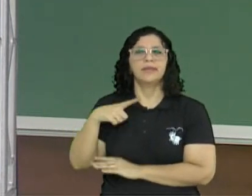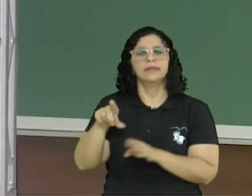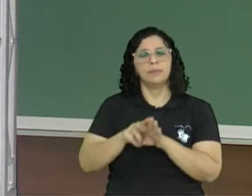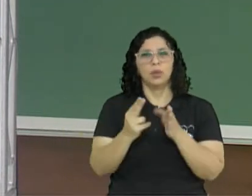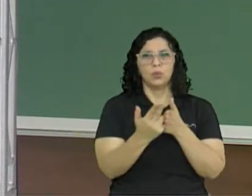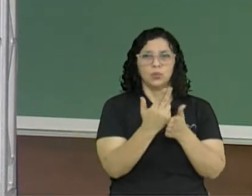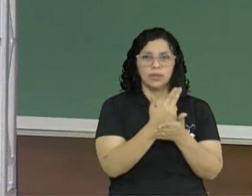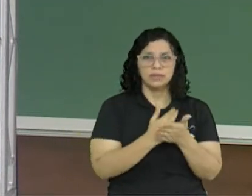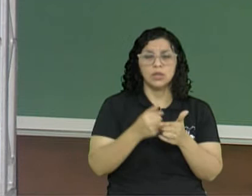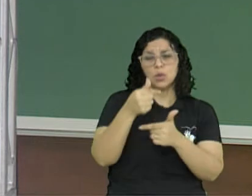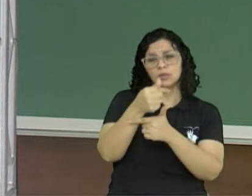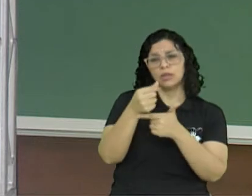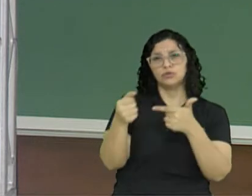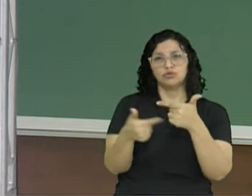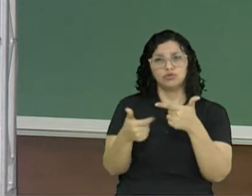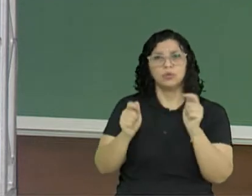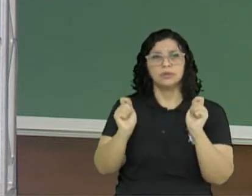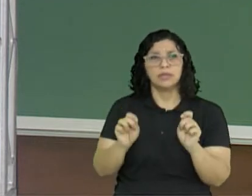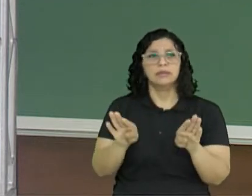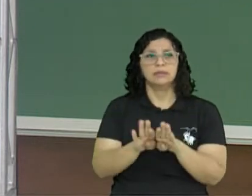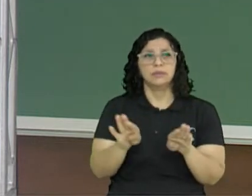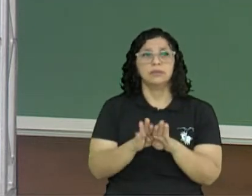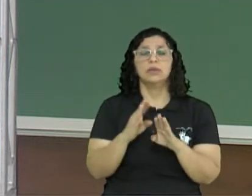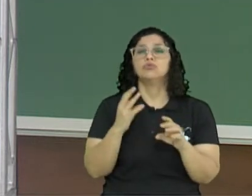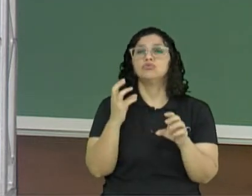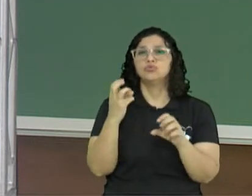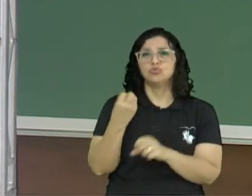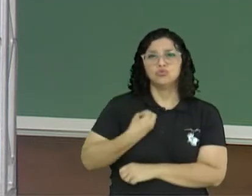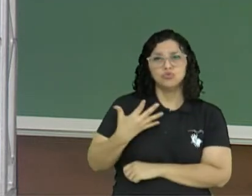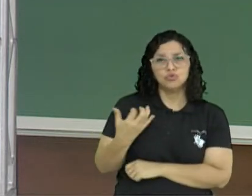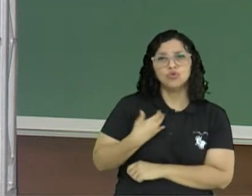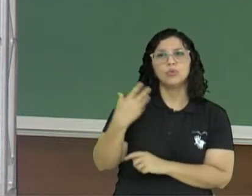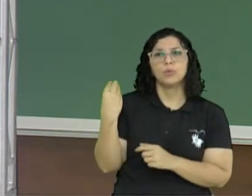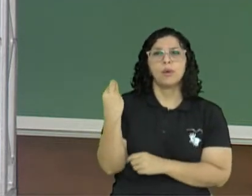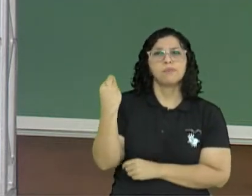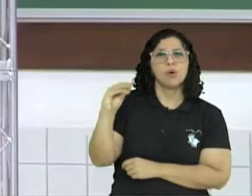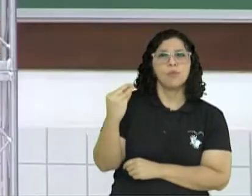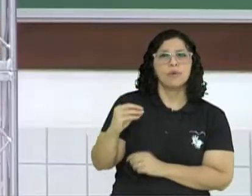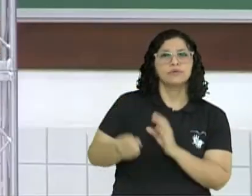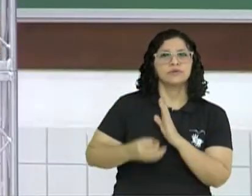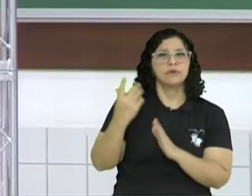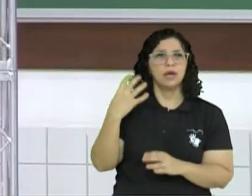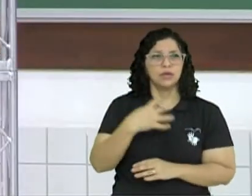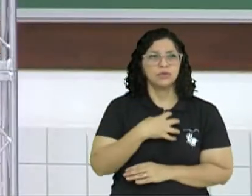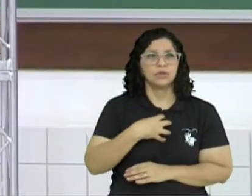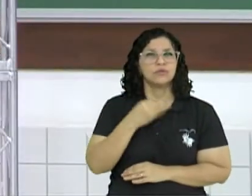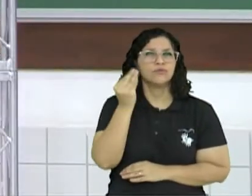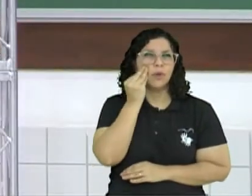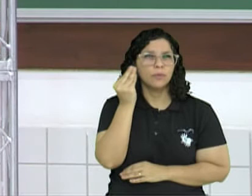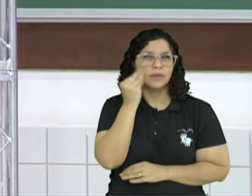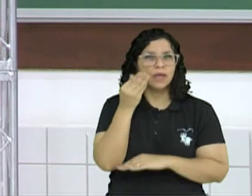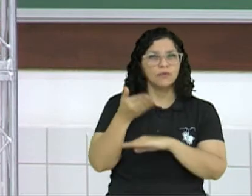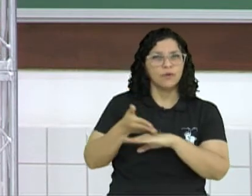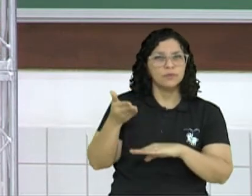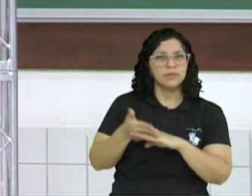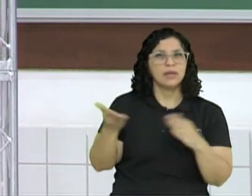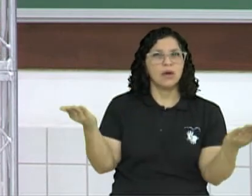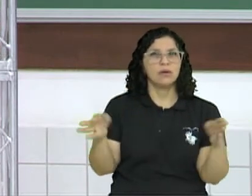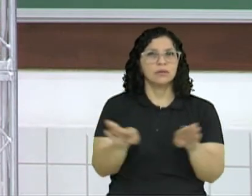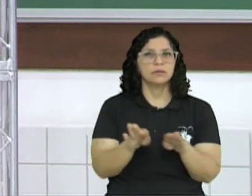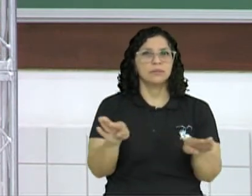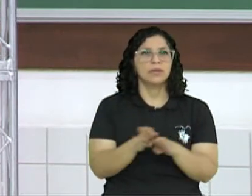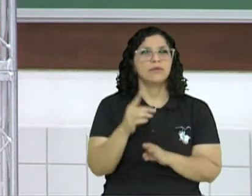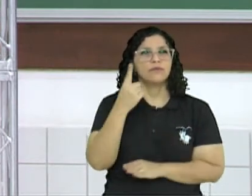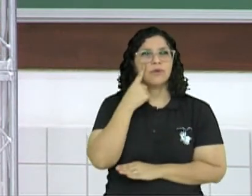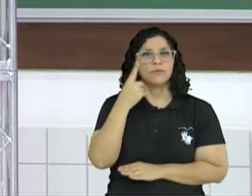tem a representação geométrica. Então, um número ele pode ser escrito de várias formas. Vamos testar? Vamos treinar um pouquinho? Olha